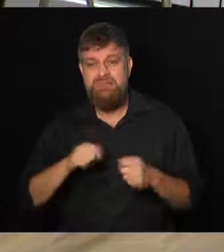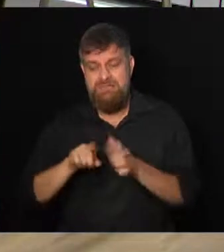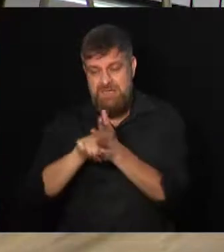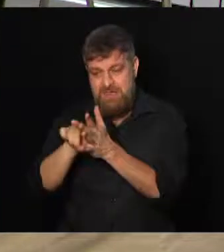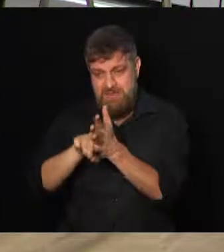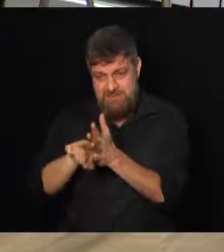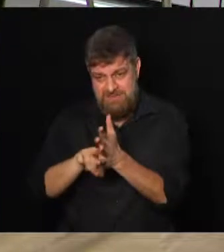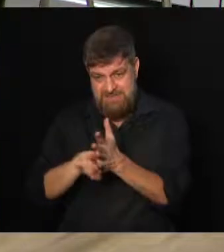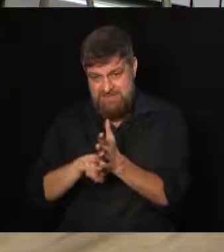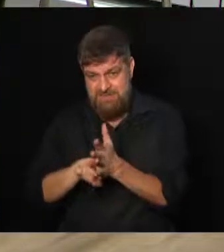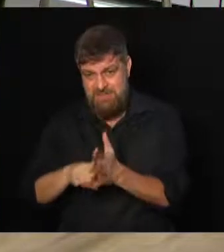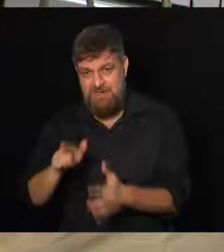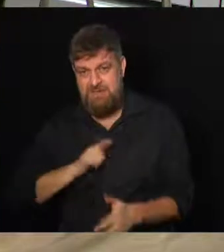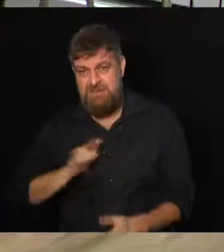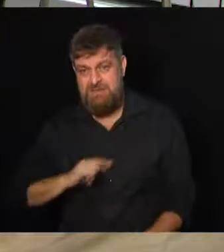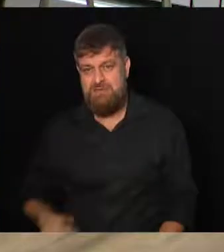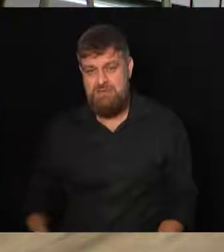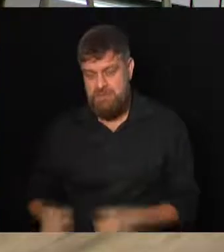exame